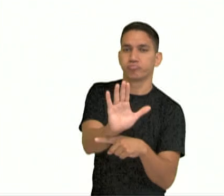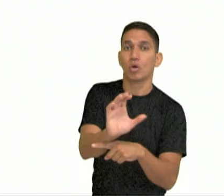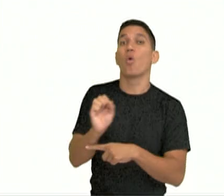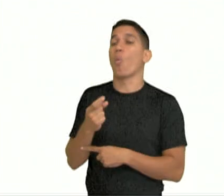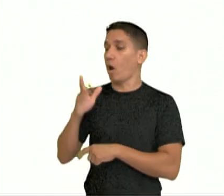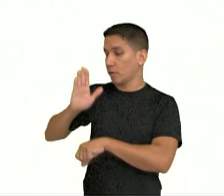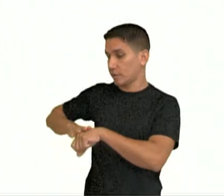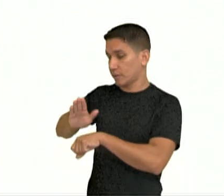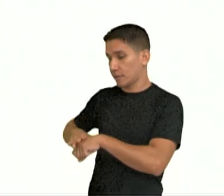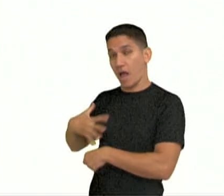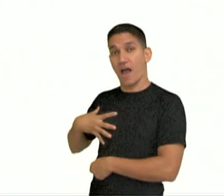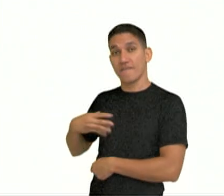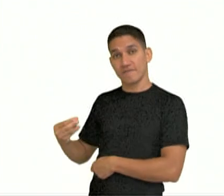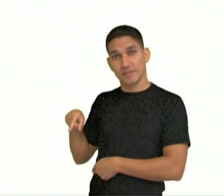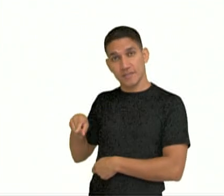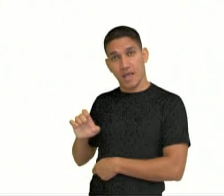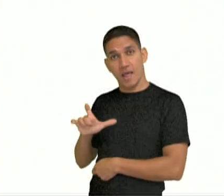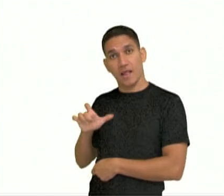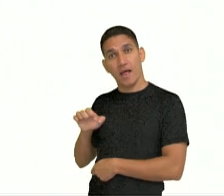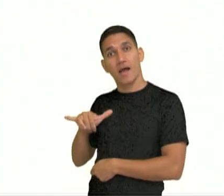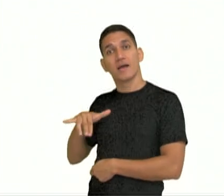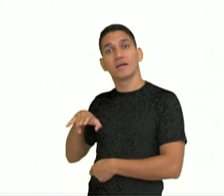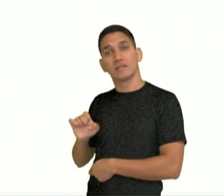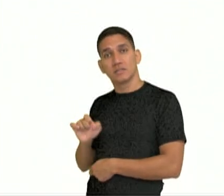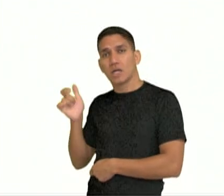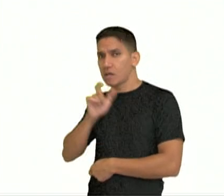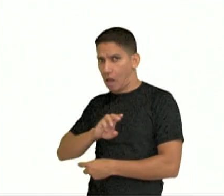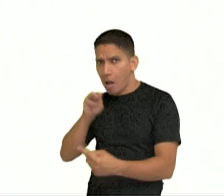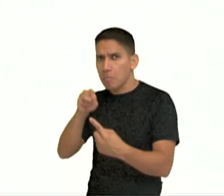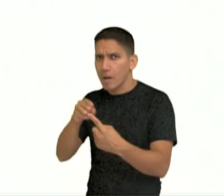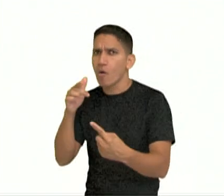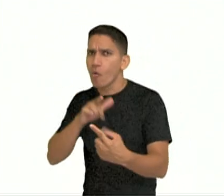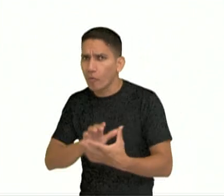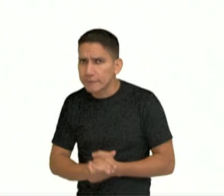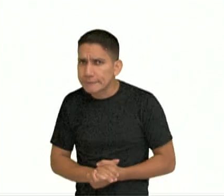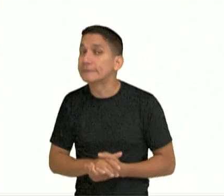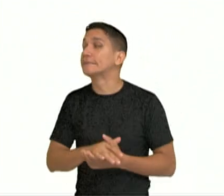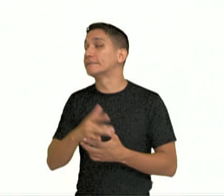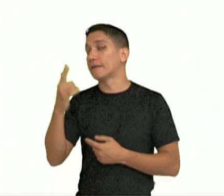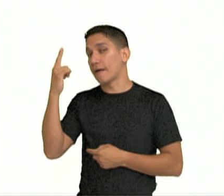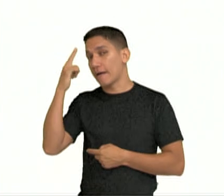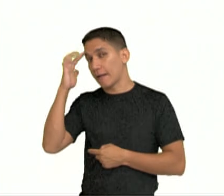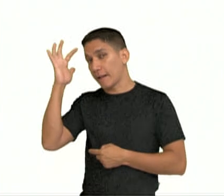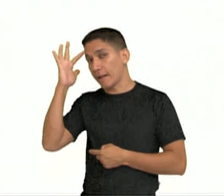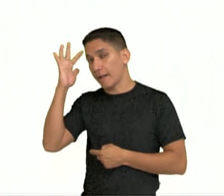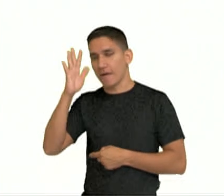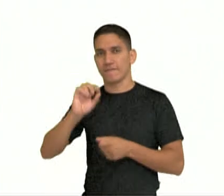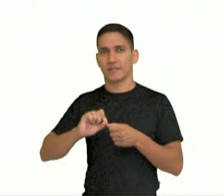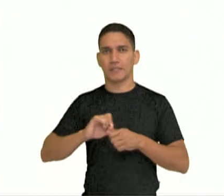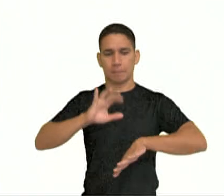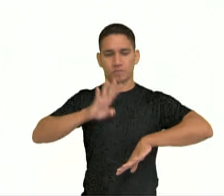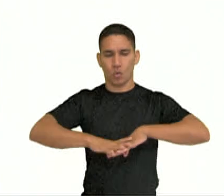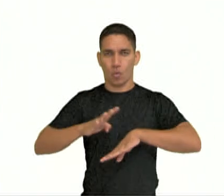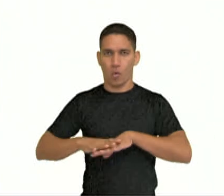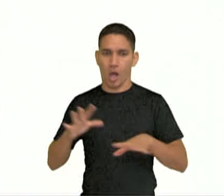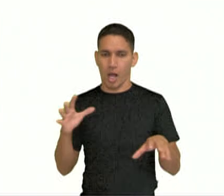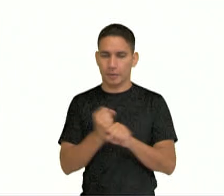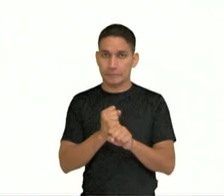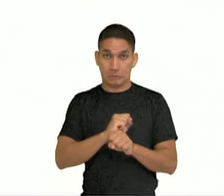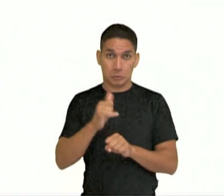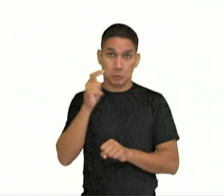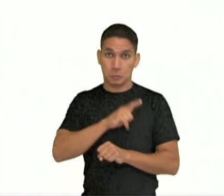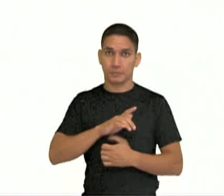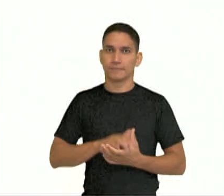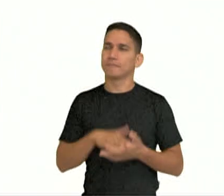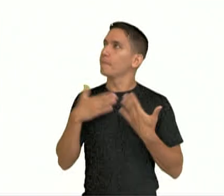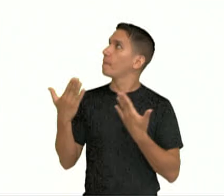contribuiu a Elaine? A meta foi atingida, pessoal? Vamos fazer os cálculos para verificar se foi acontecendo. Então,